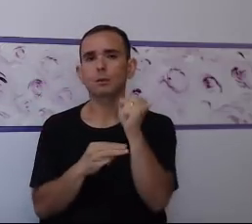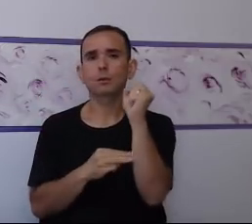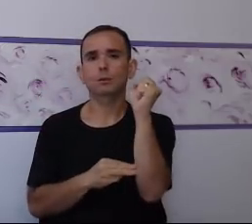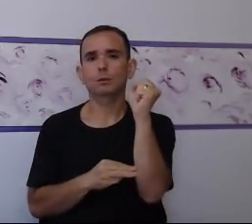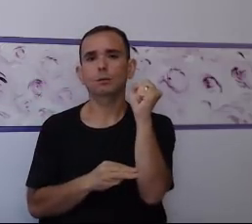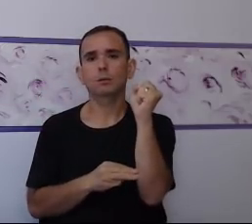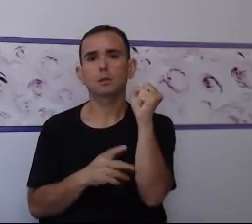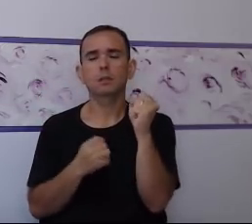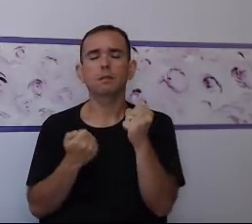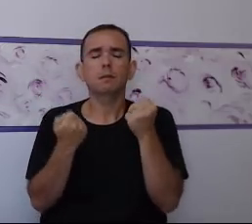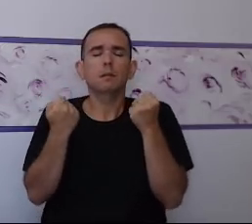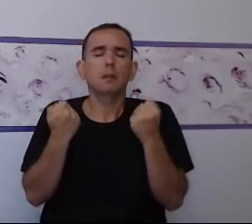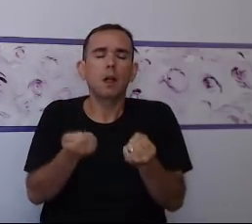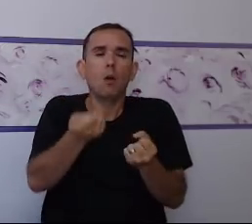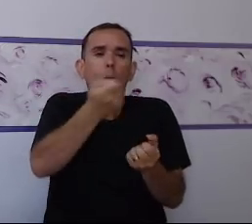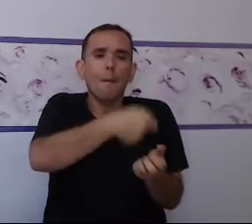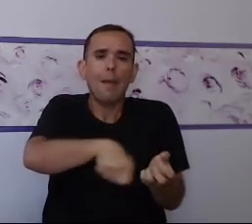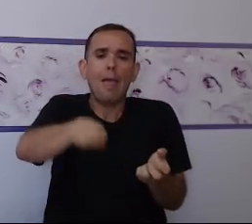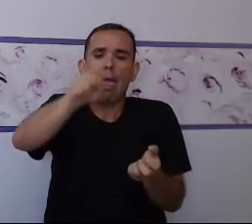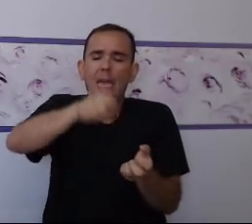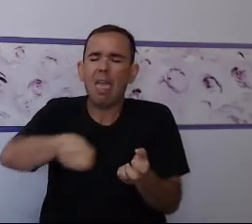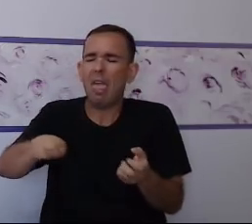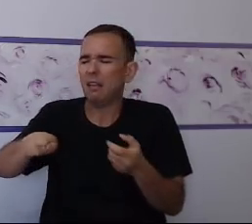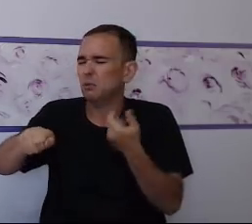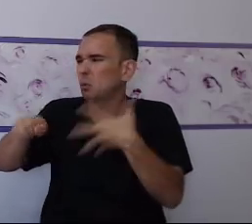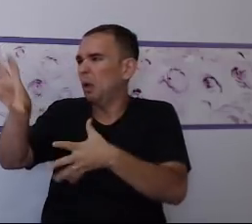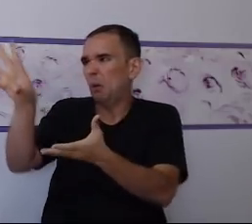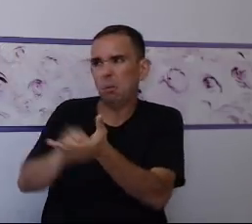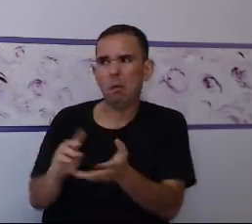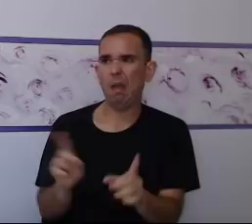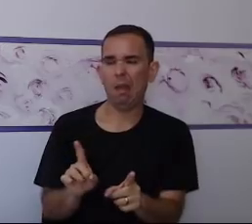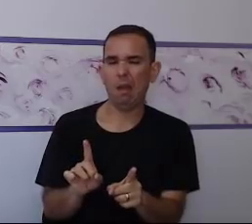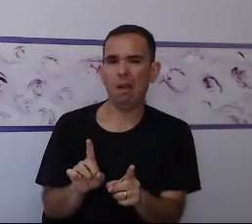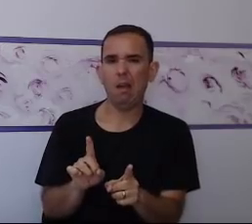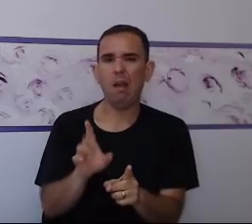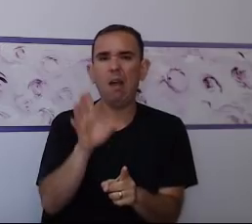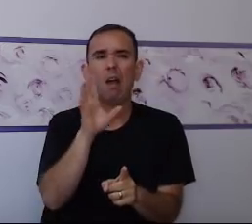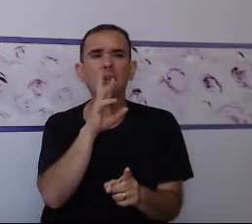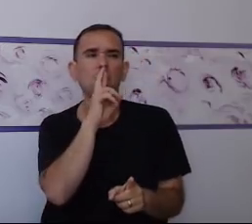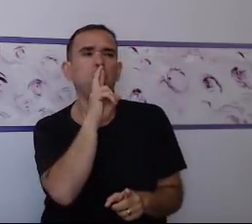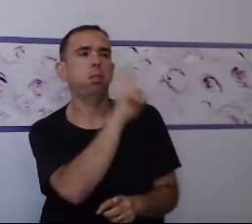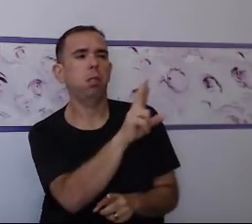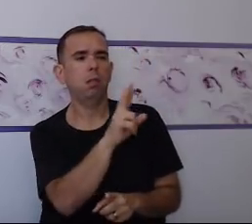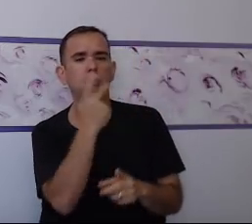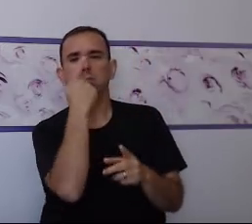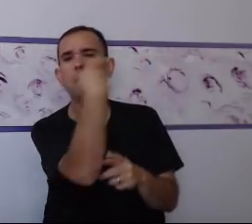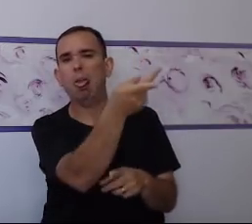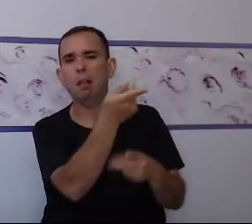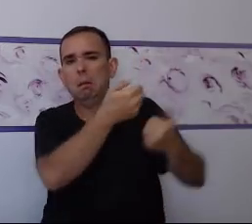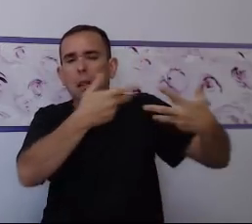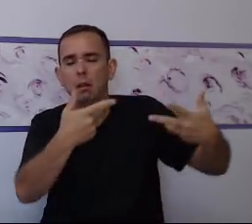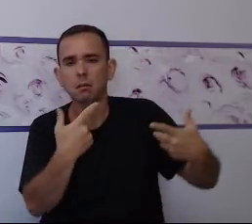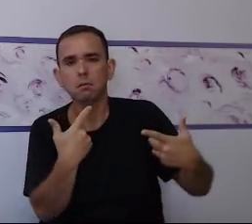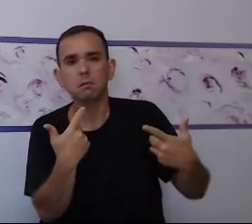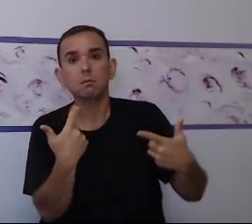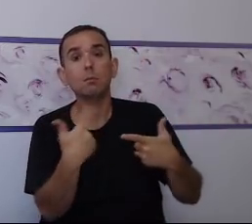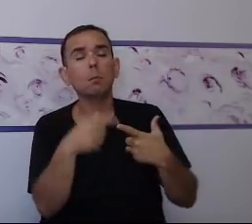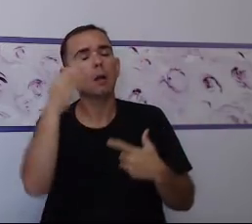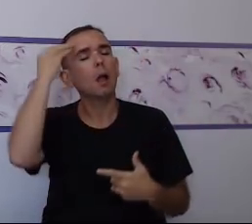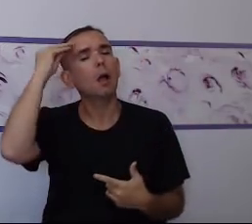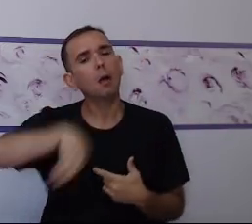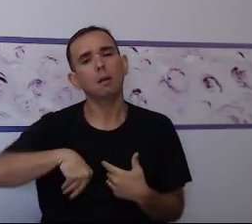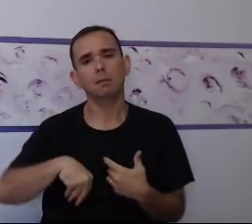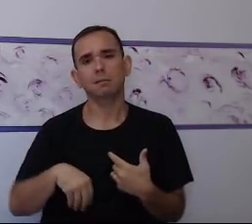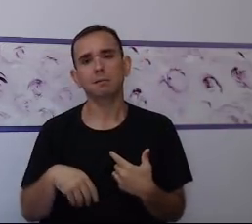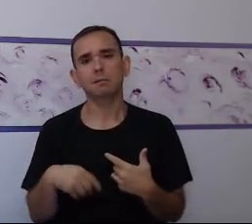ele vai cansar o braço, ele começa a escrever, ele já não quer mais copiar. Aí ele começa a responder, já não quer mais fazer atividade. Por quê? Porque ele cansou.